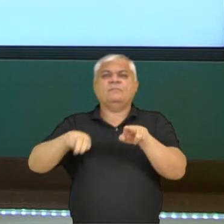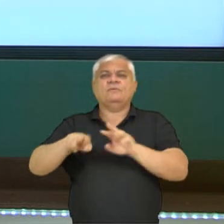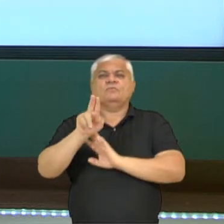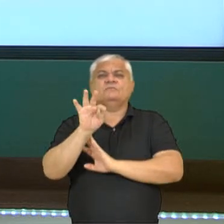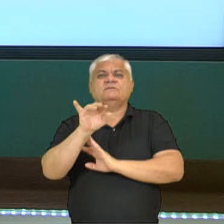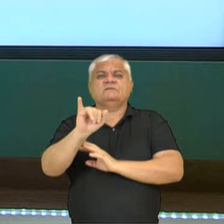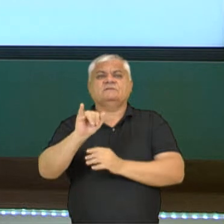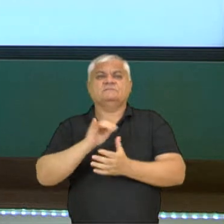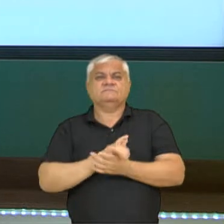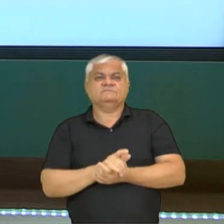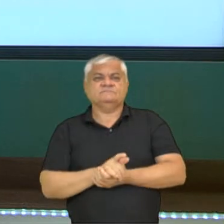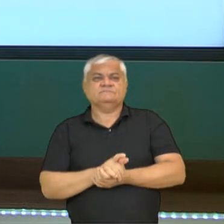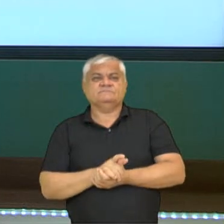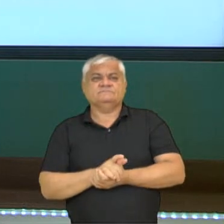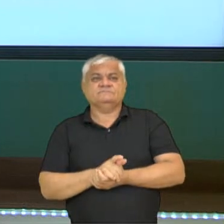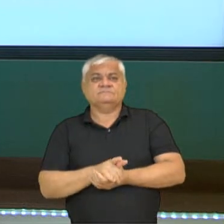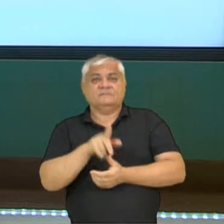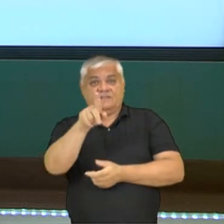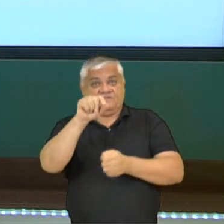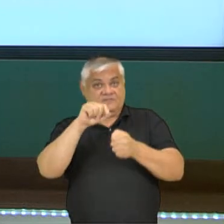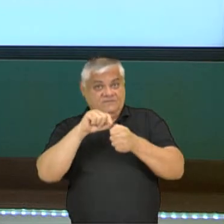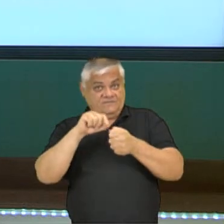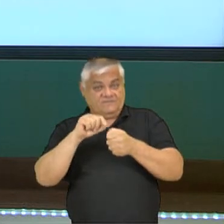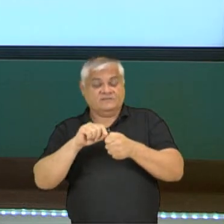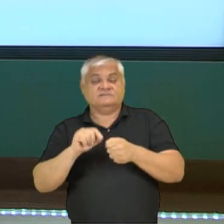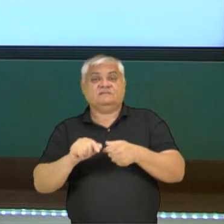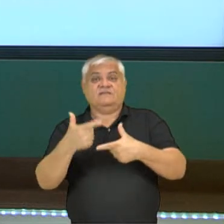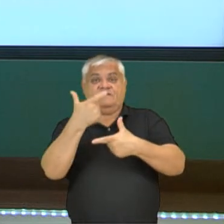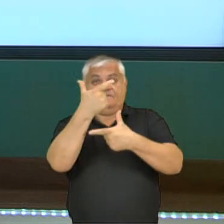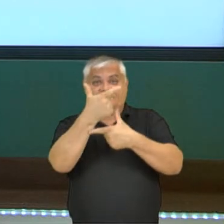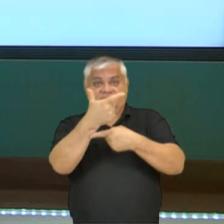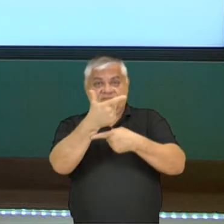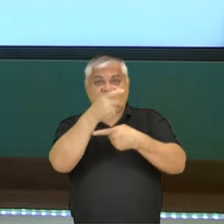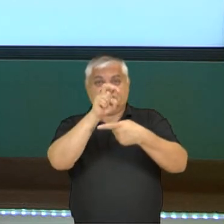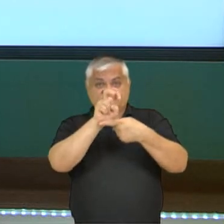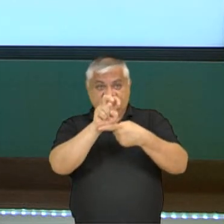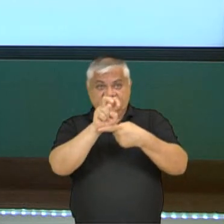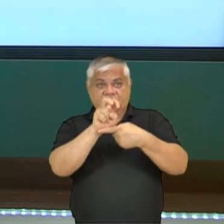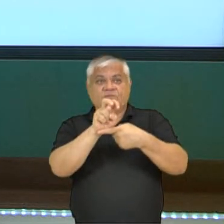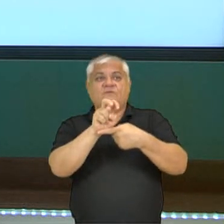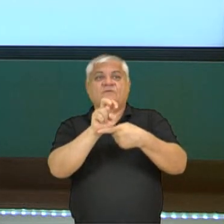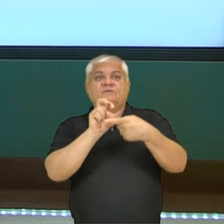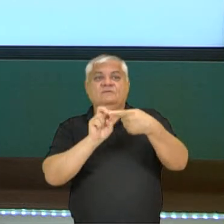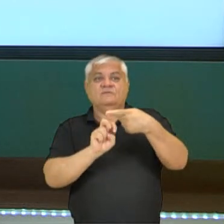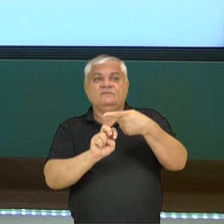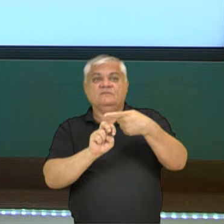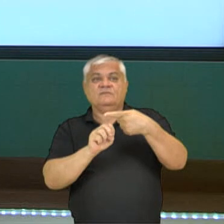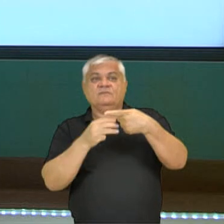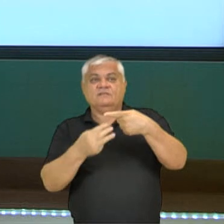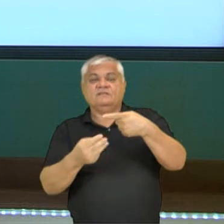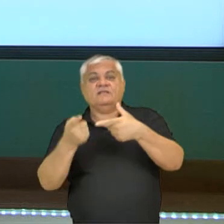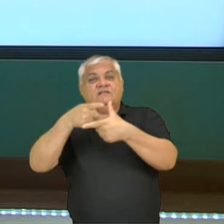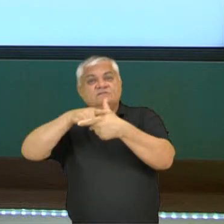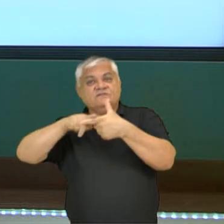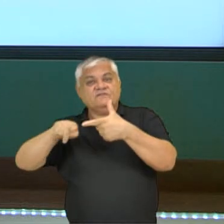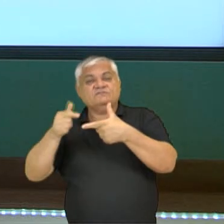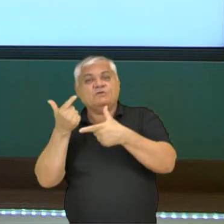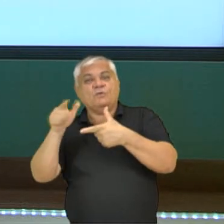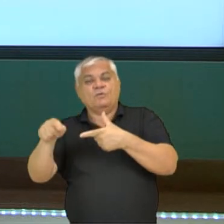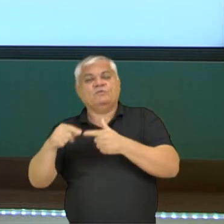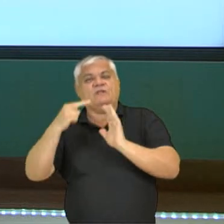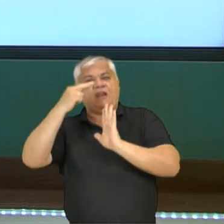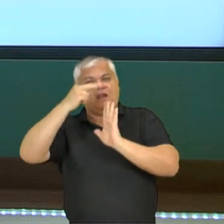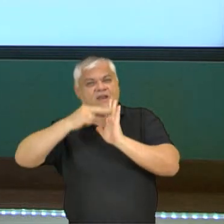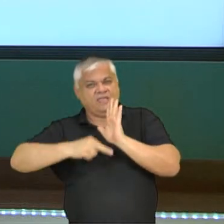Então, vocês vão pegar esse valor e vão dividir por uma outra fração.